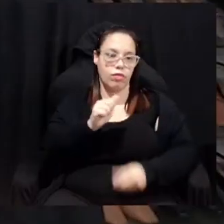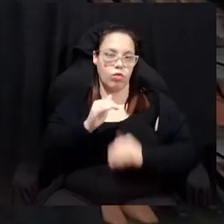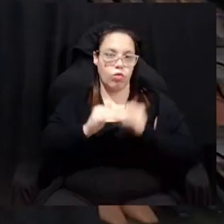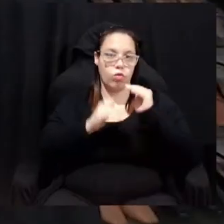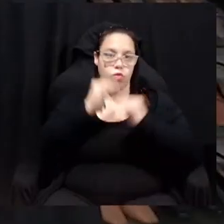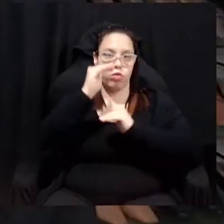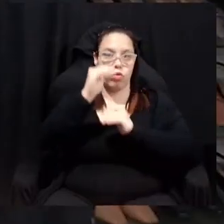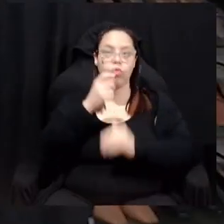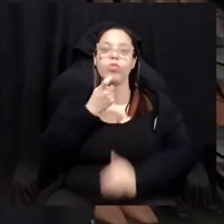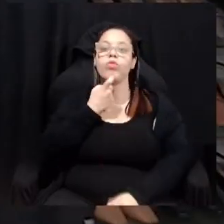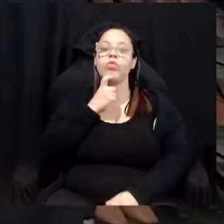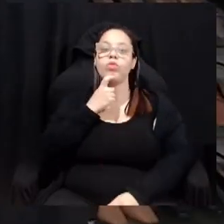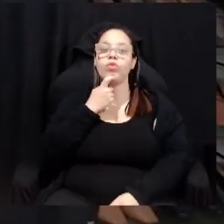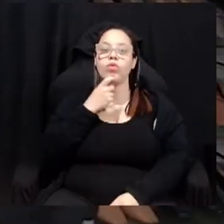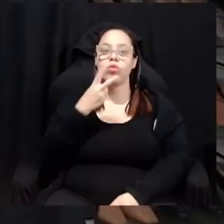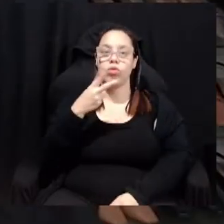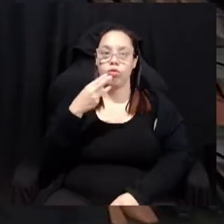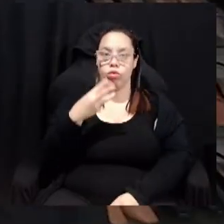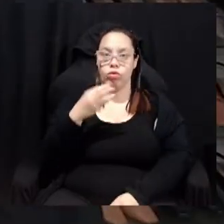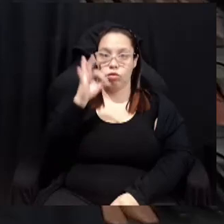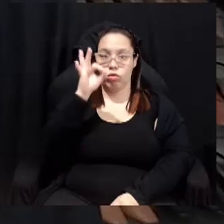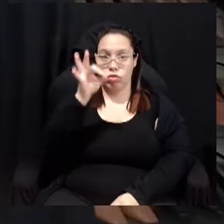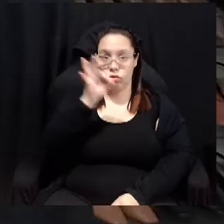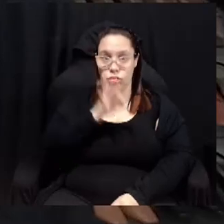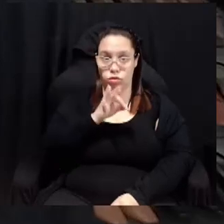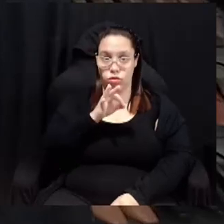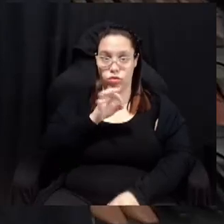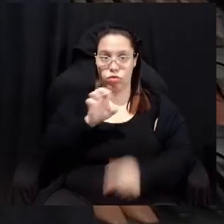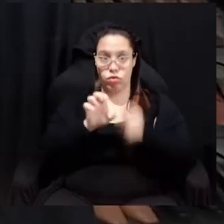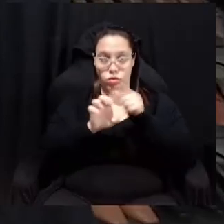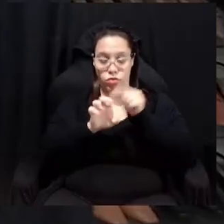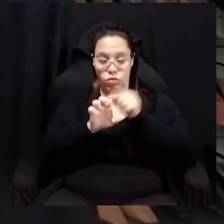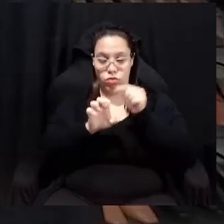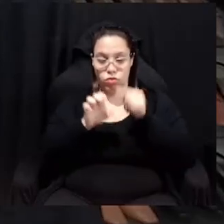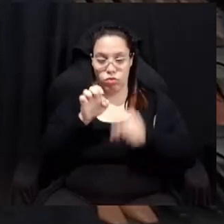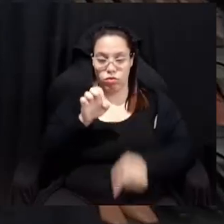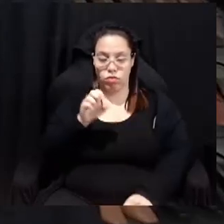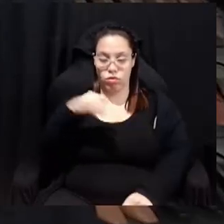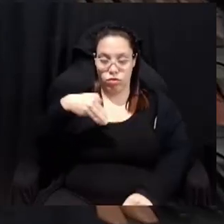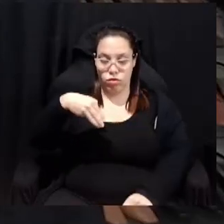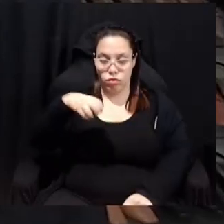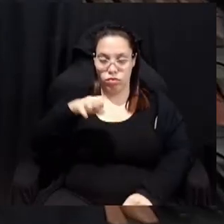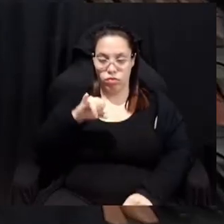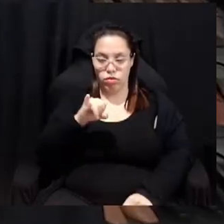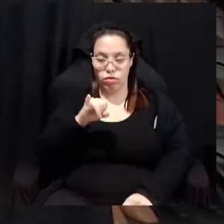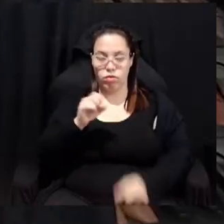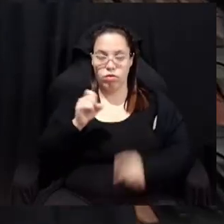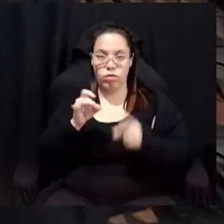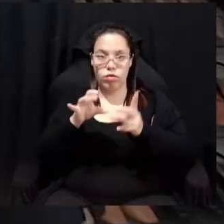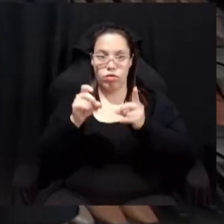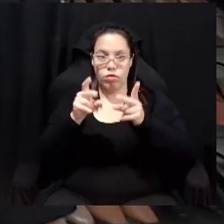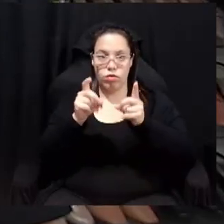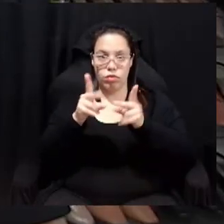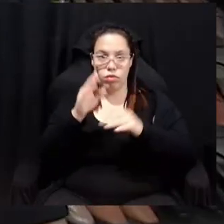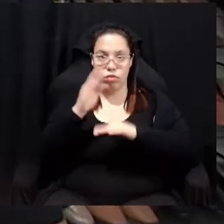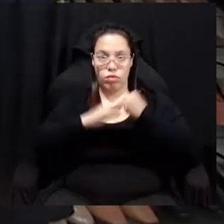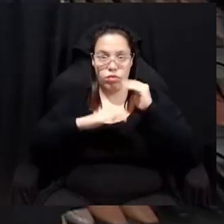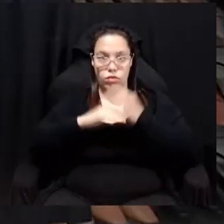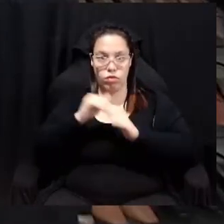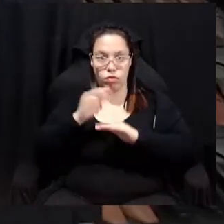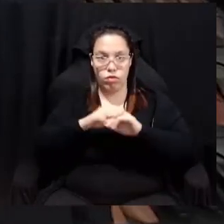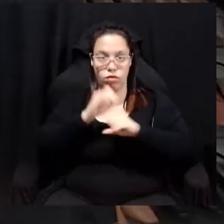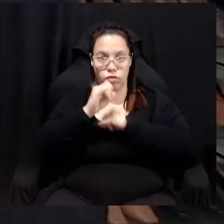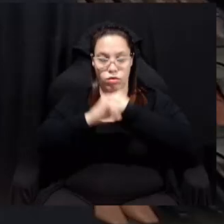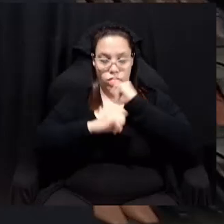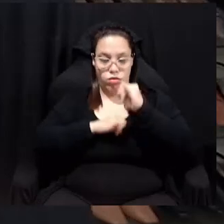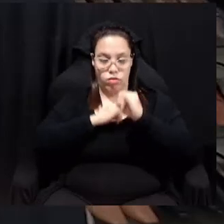Campinas, 23% dos microempreendedores individuais vendem ou prestam serviços pela internet.